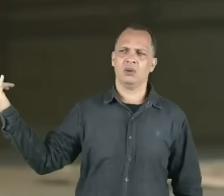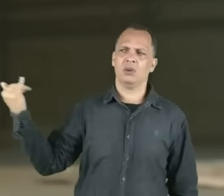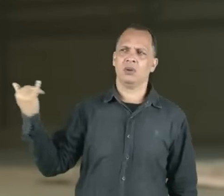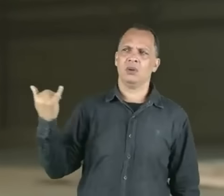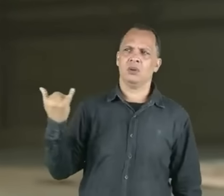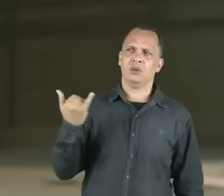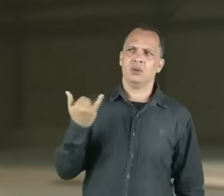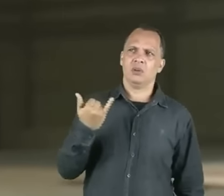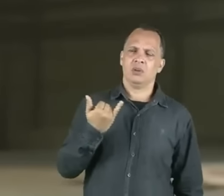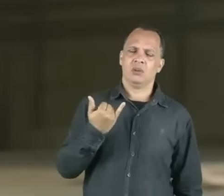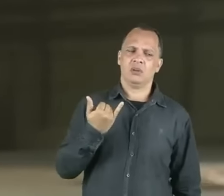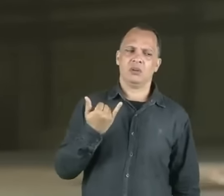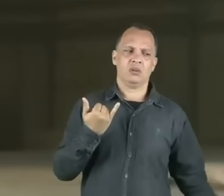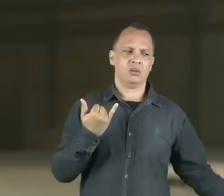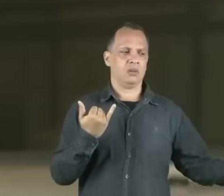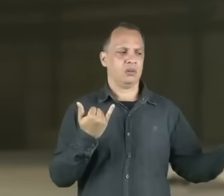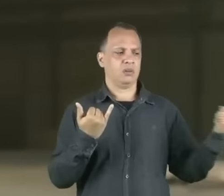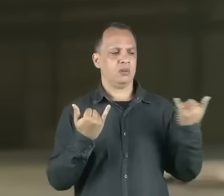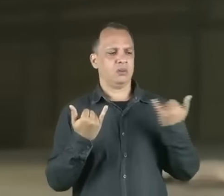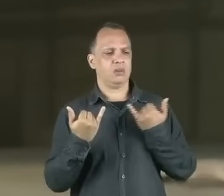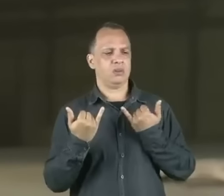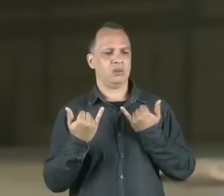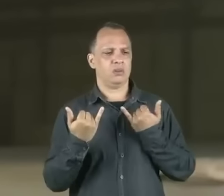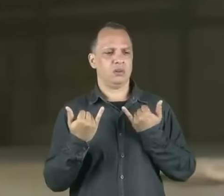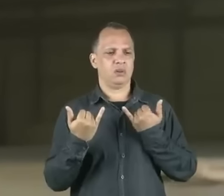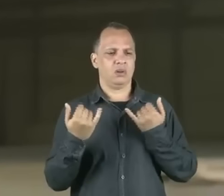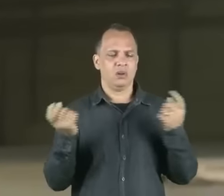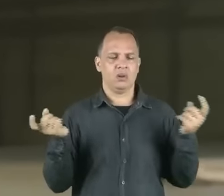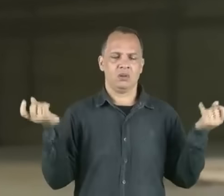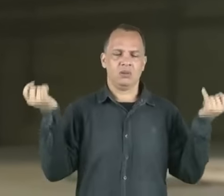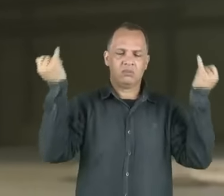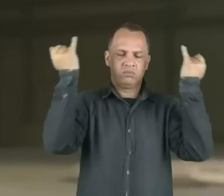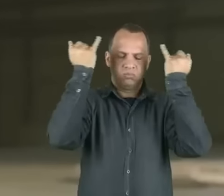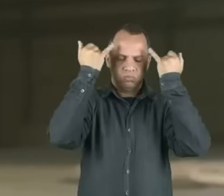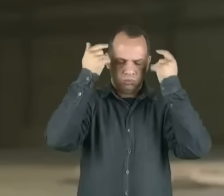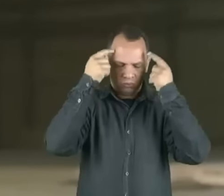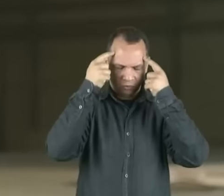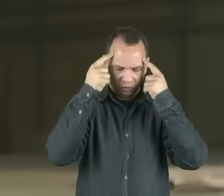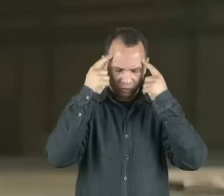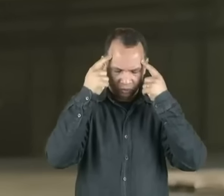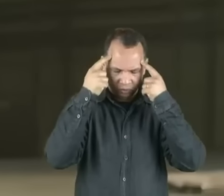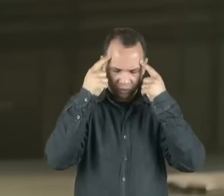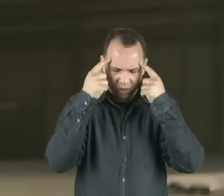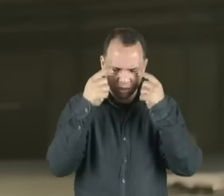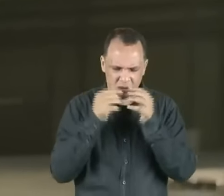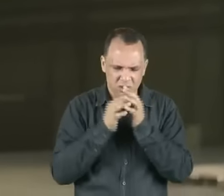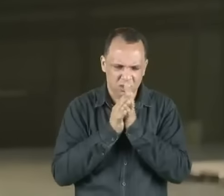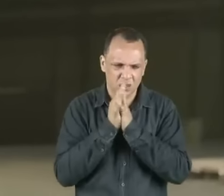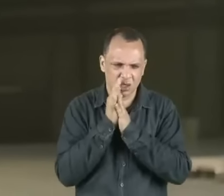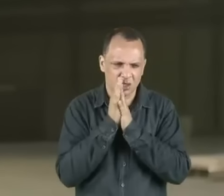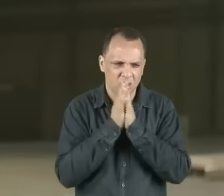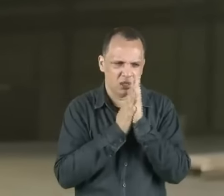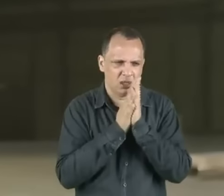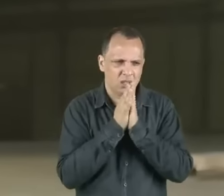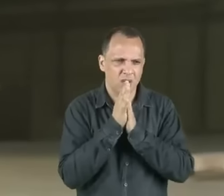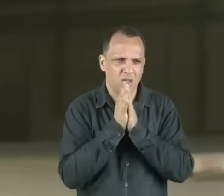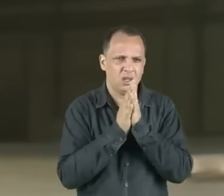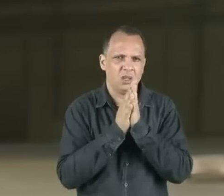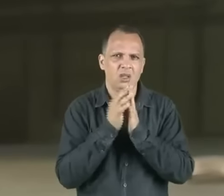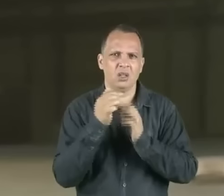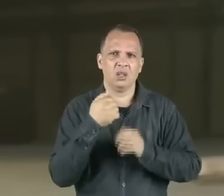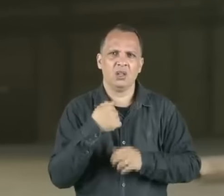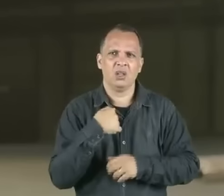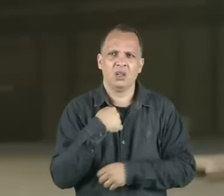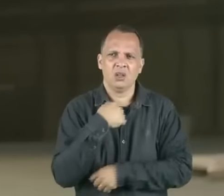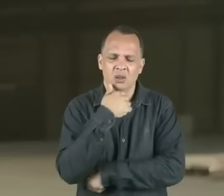Piscinas lojas que são pronunciadas dentro da sua consciência e pense no Espírito Santo de Deus guiando você